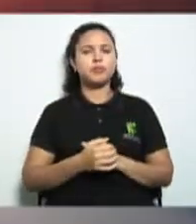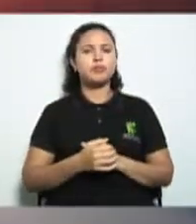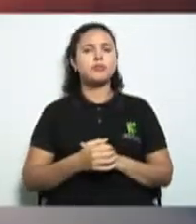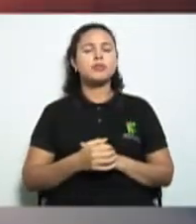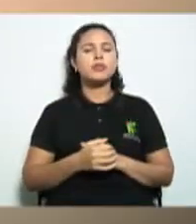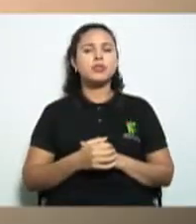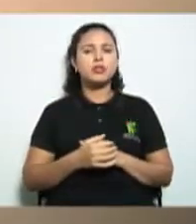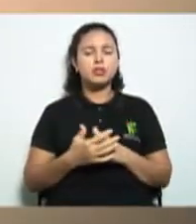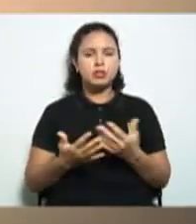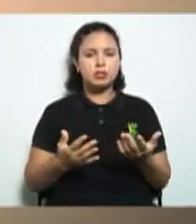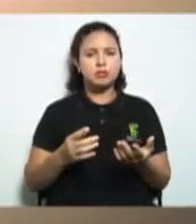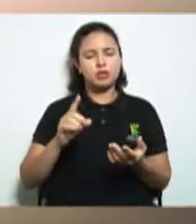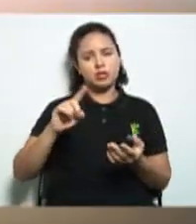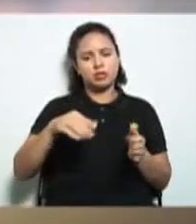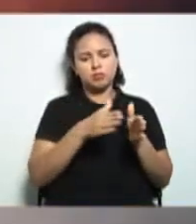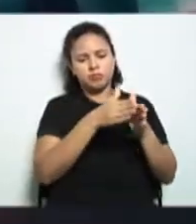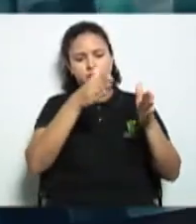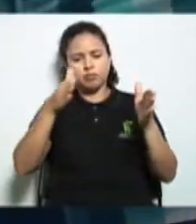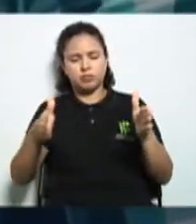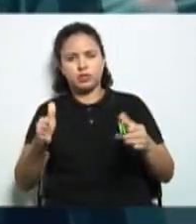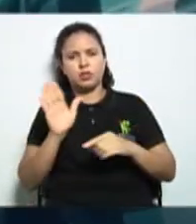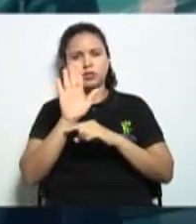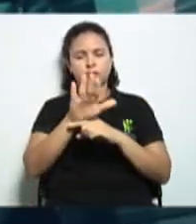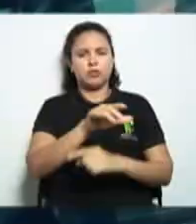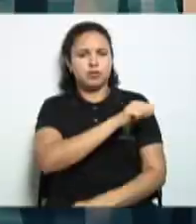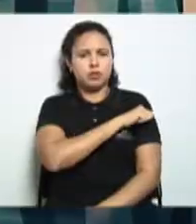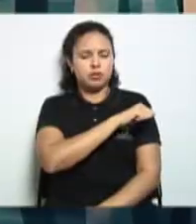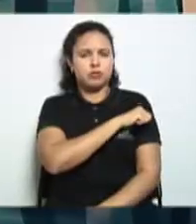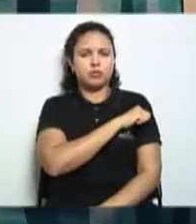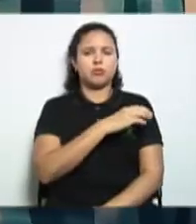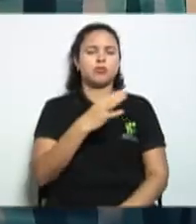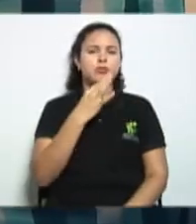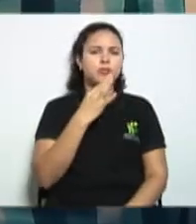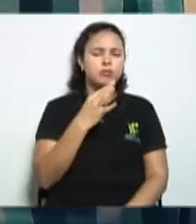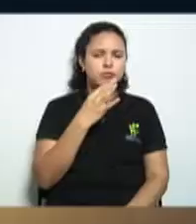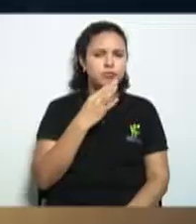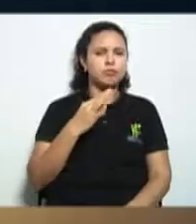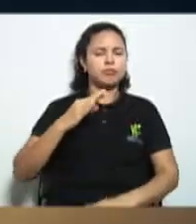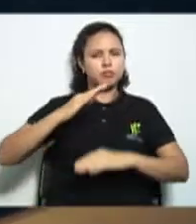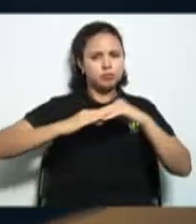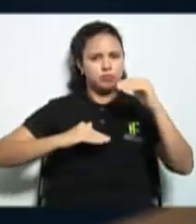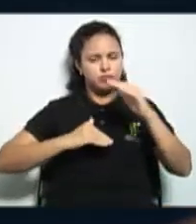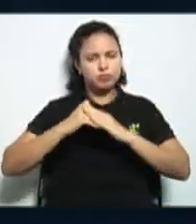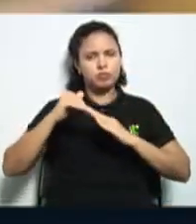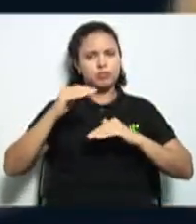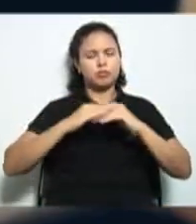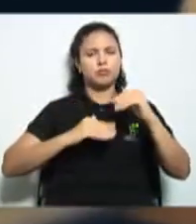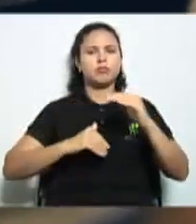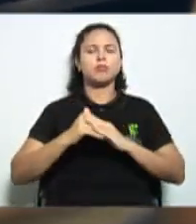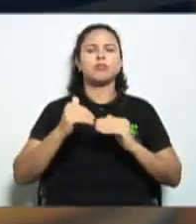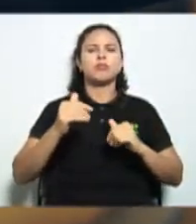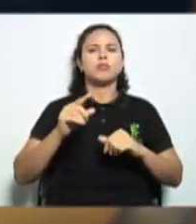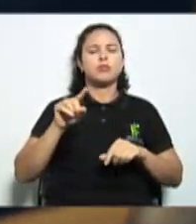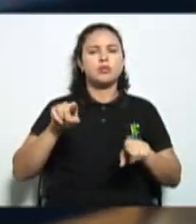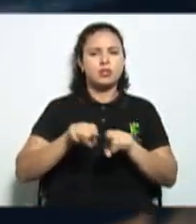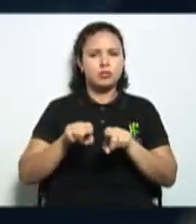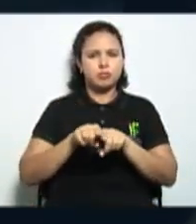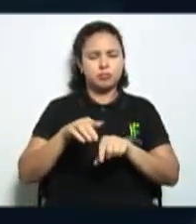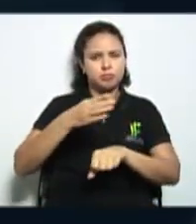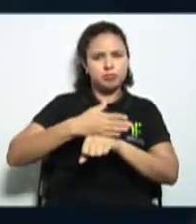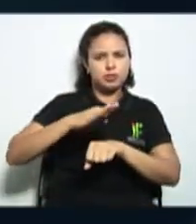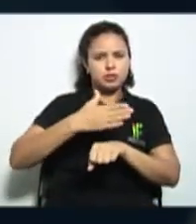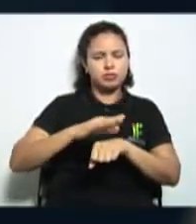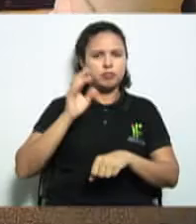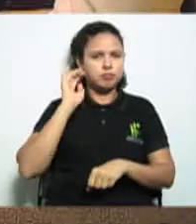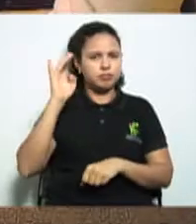experiência, essa fase possibilita para os estudantes conhecimento, competências e uma relação prática da teoria vista em